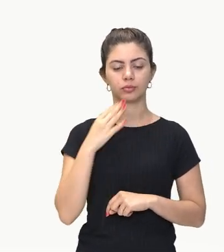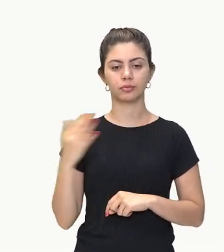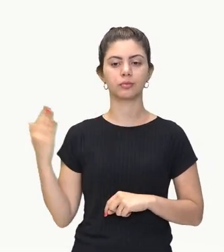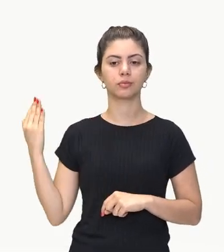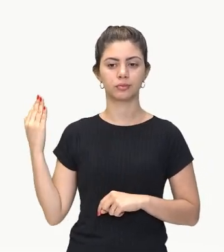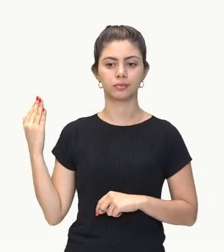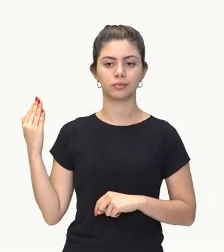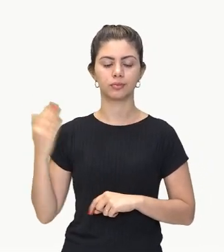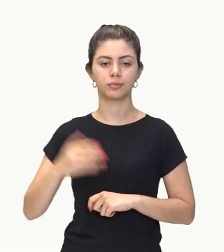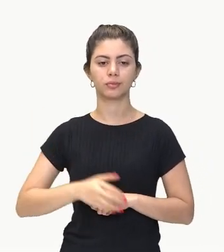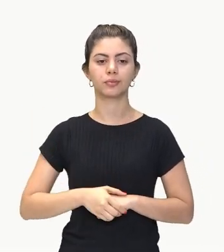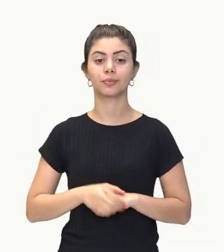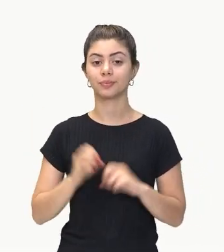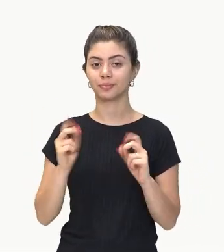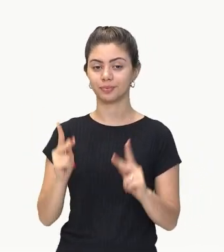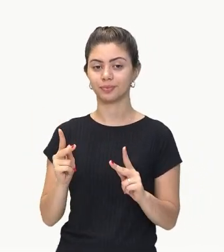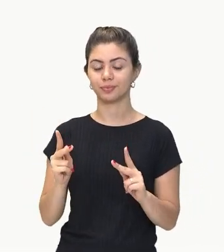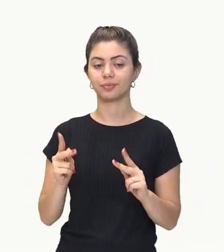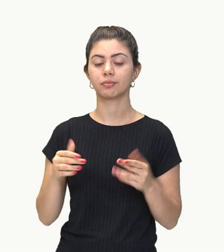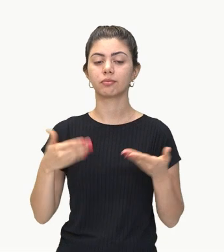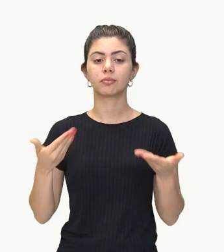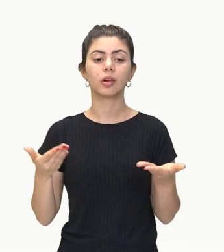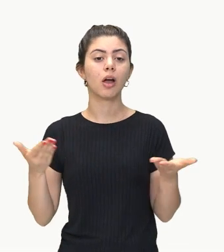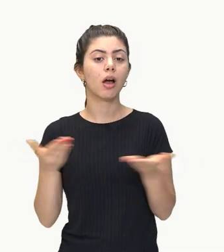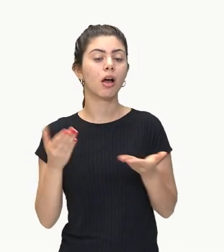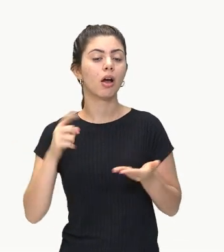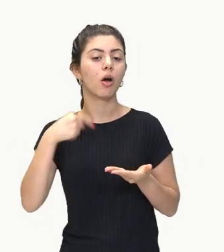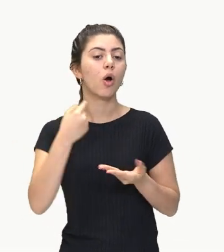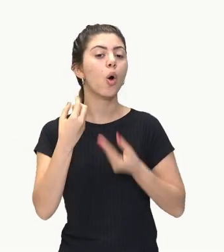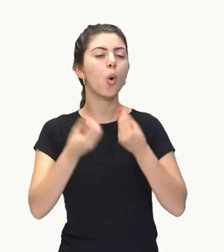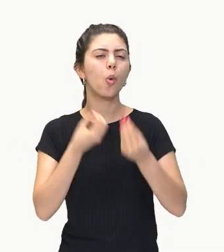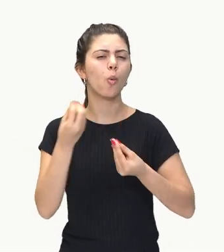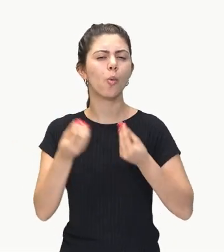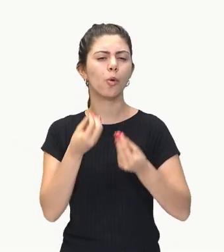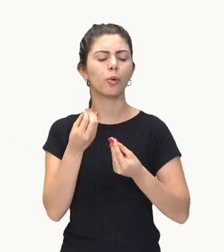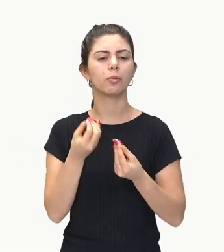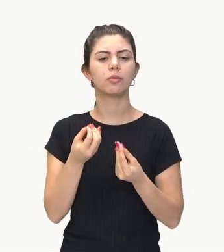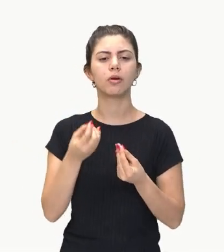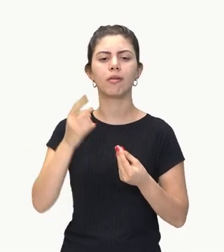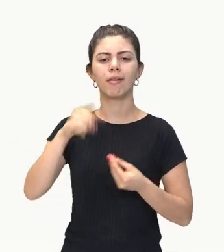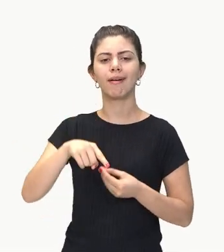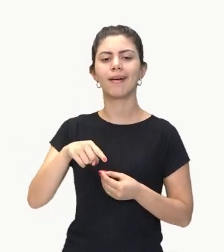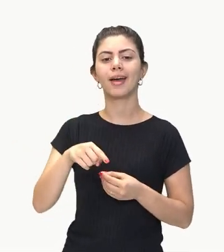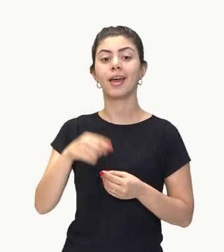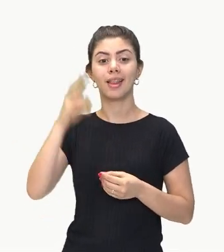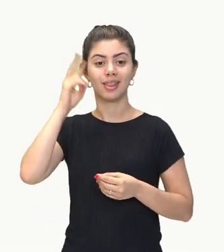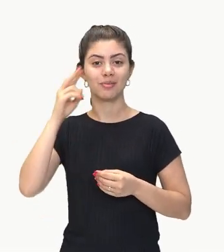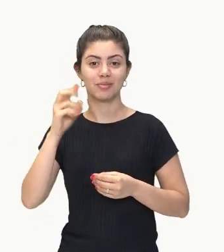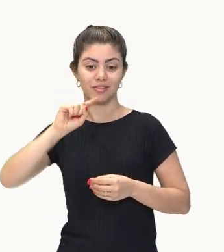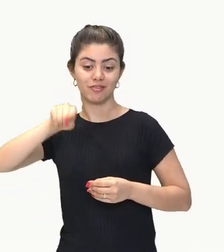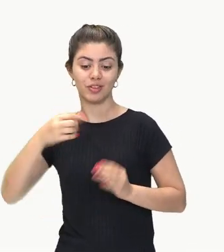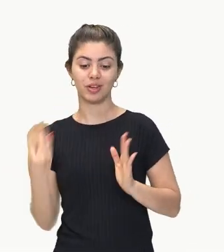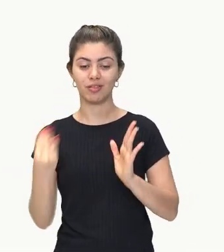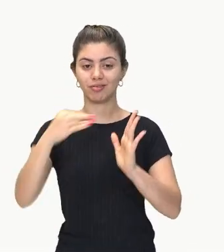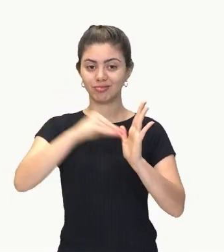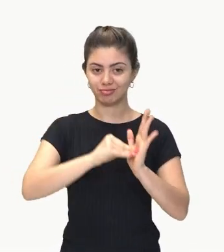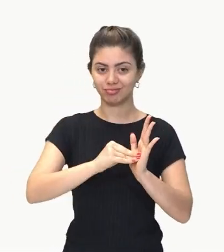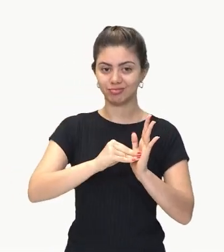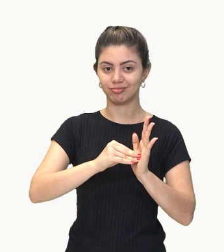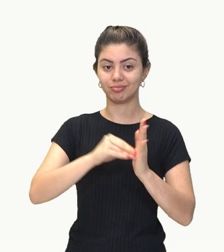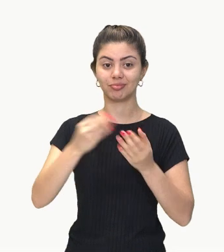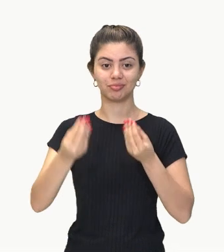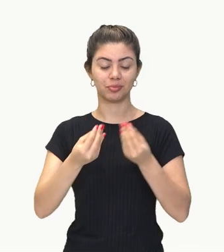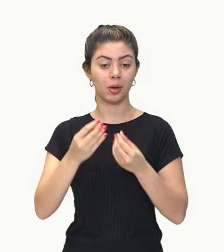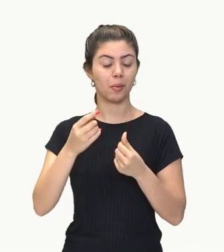10. Ok? Agora nós vamos colocar a nossa vírgula. Vamos lá.